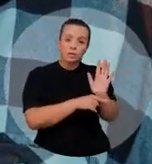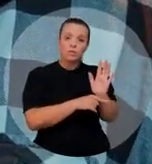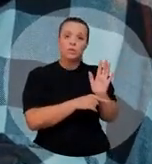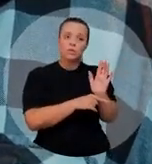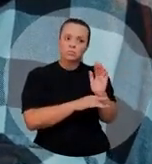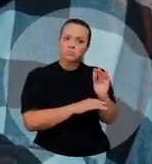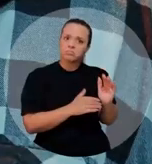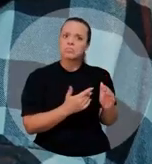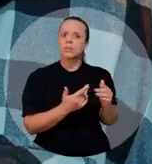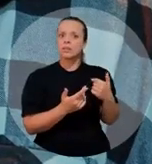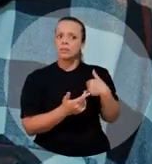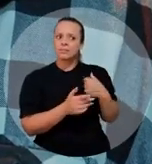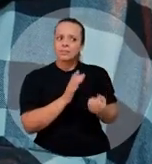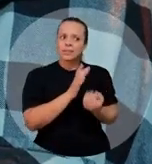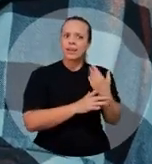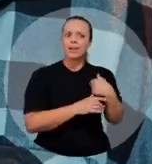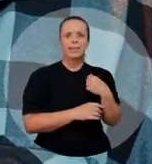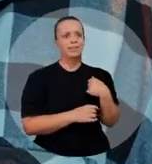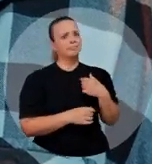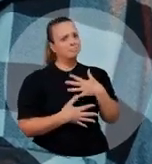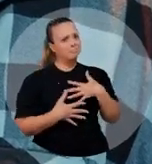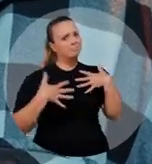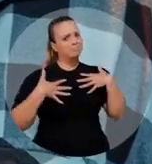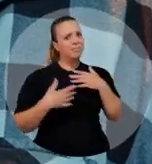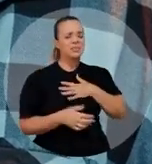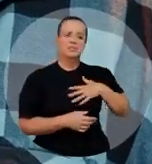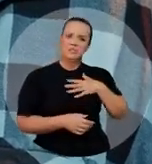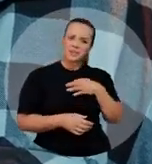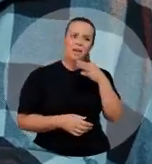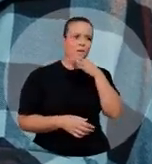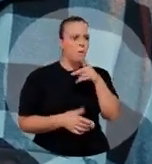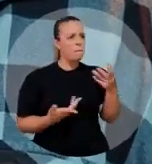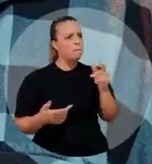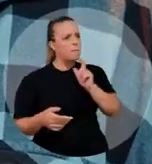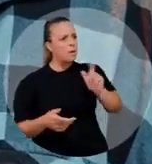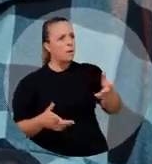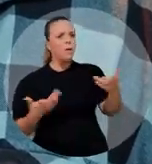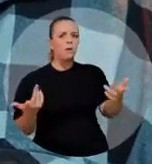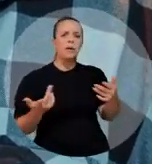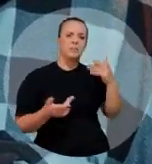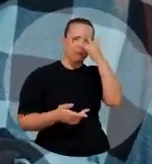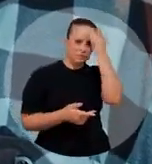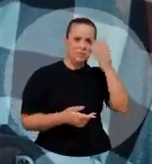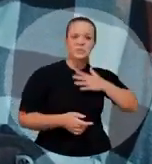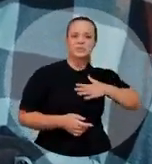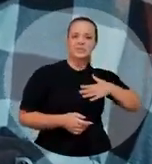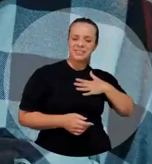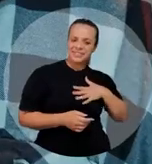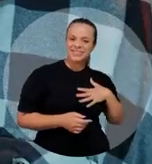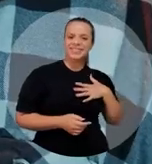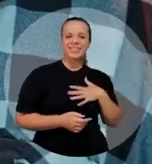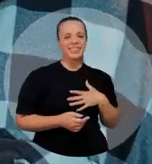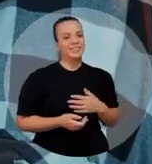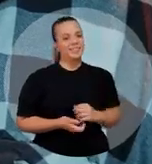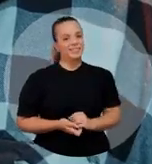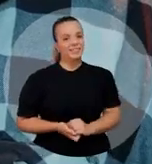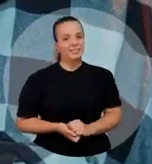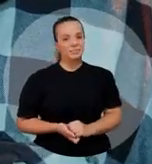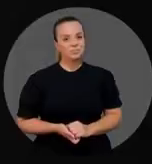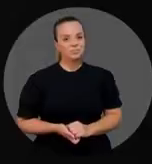filme, dentro de uma circulação, eu fiquei bem contente, assim, com o resultado. Eu falei, pô, acho que a galera gostou,